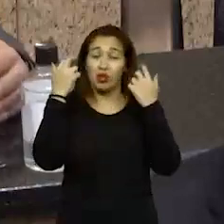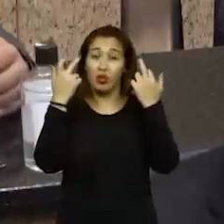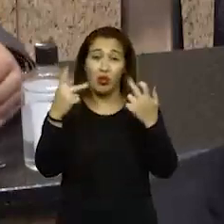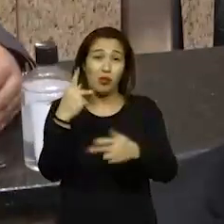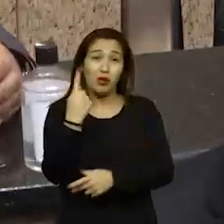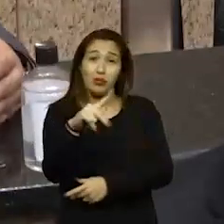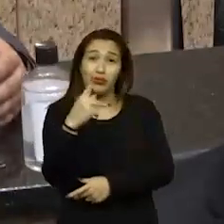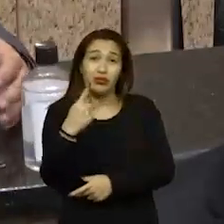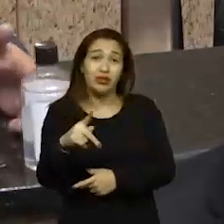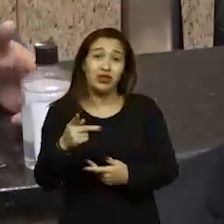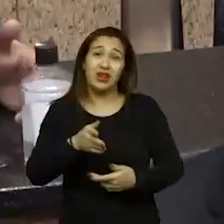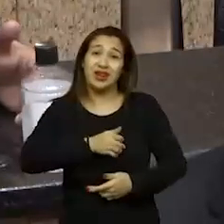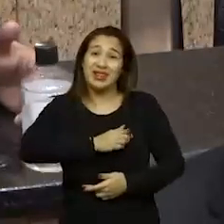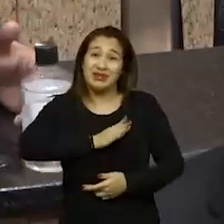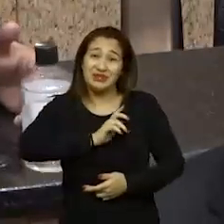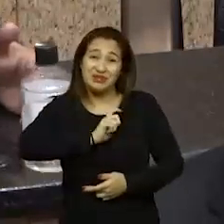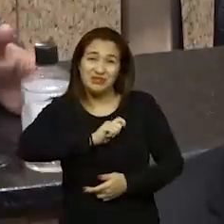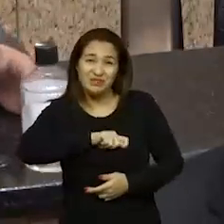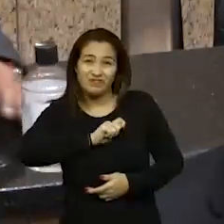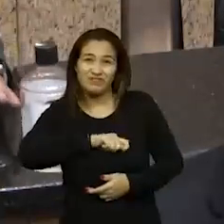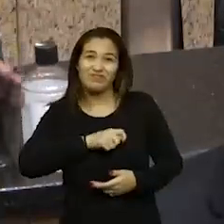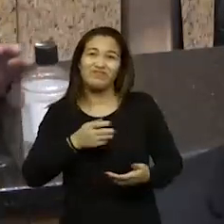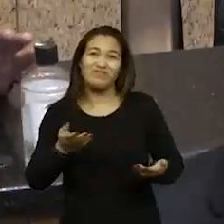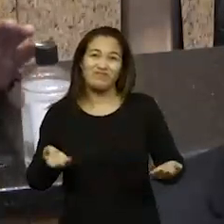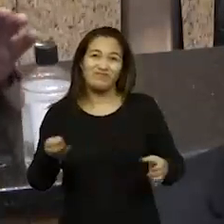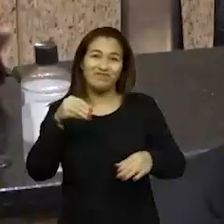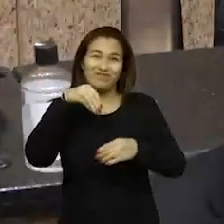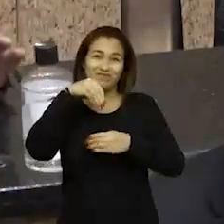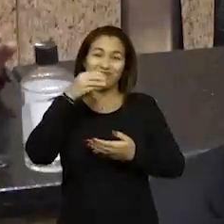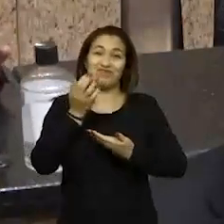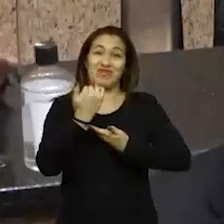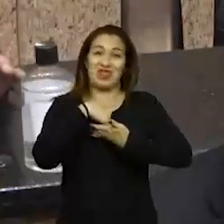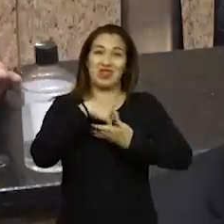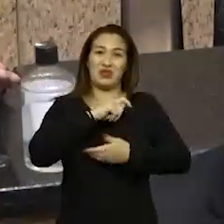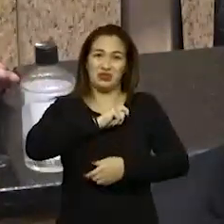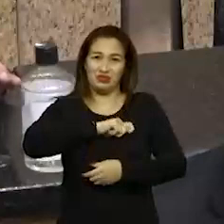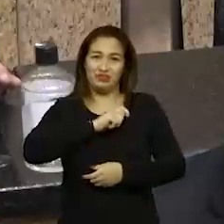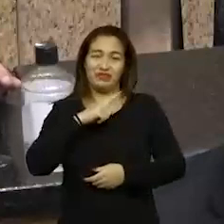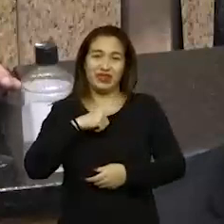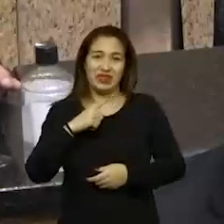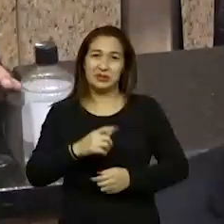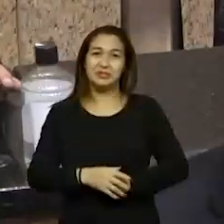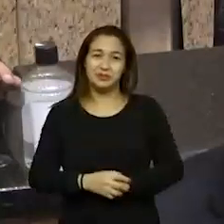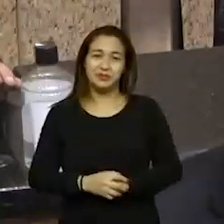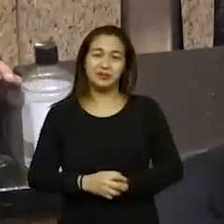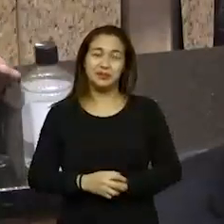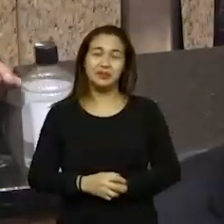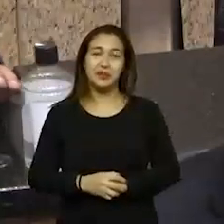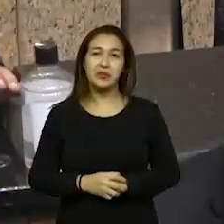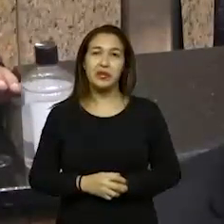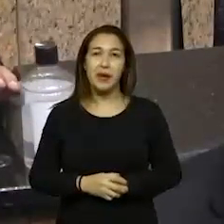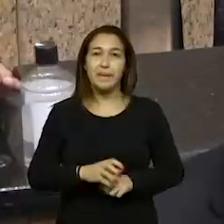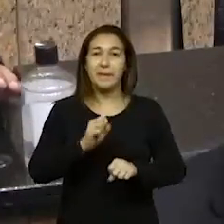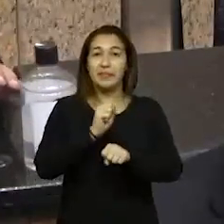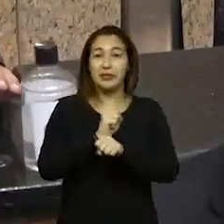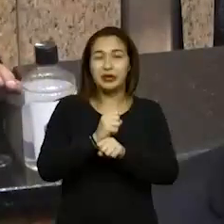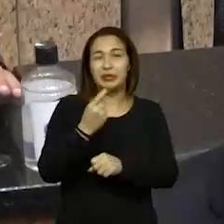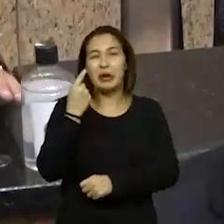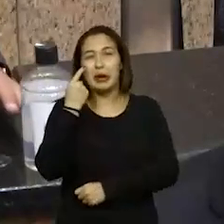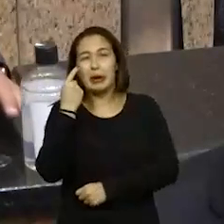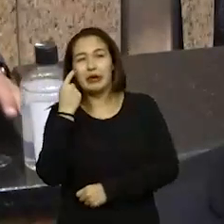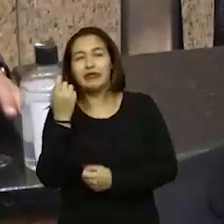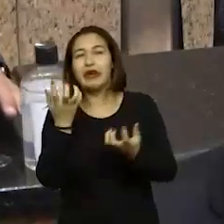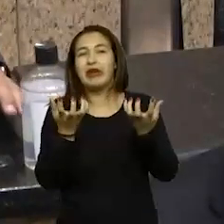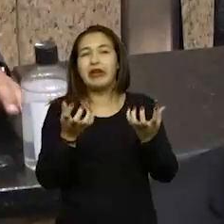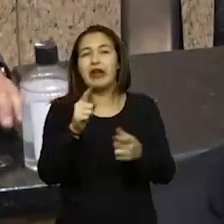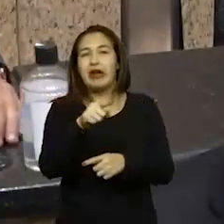mal, que ele pratique o bem. Não, a gente não deve esperar isso jamais. A gente vai esperar que ele continue